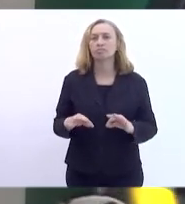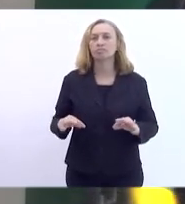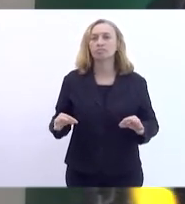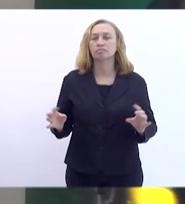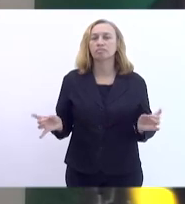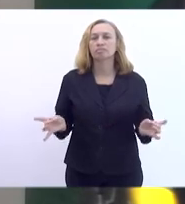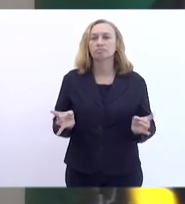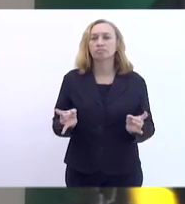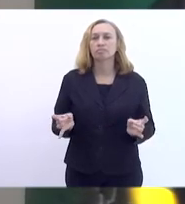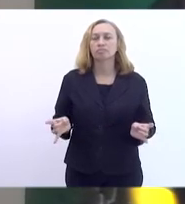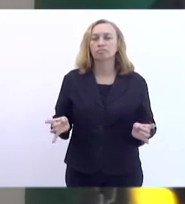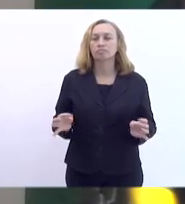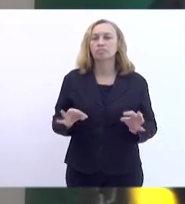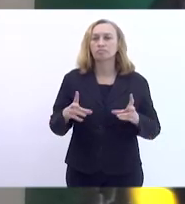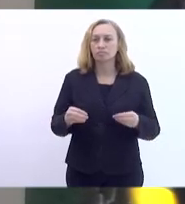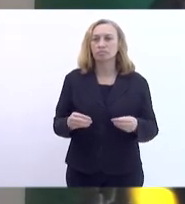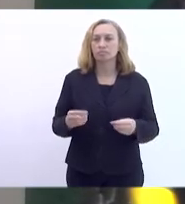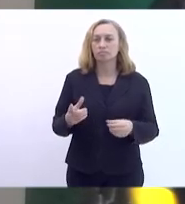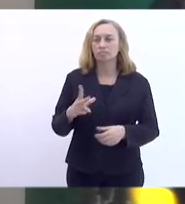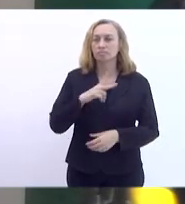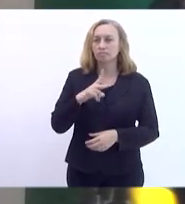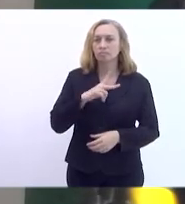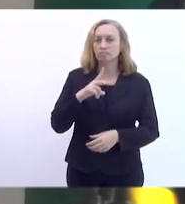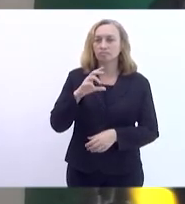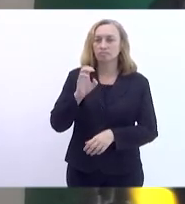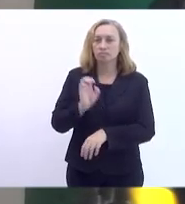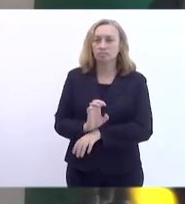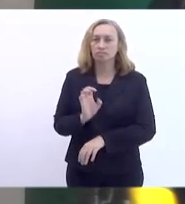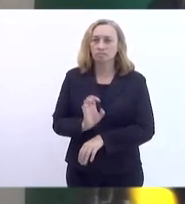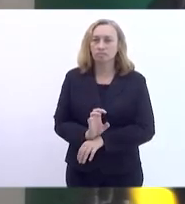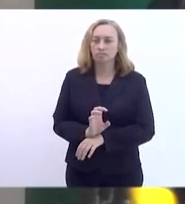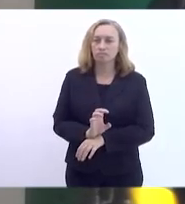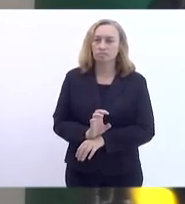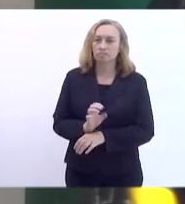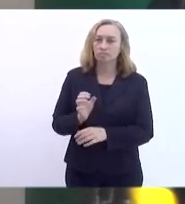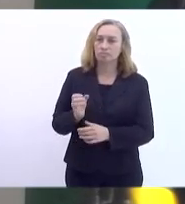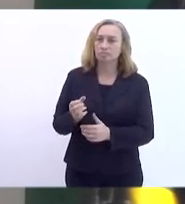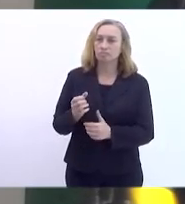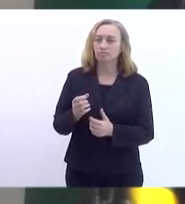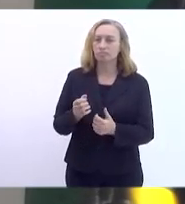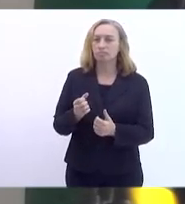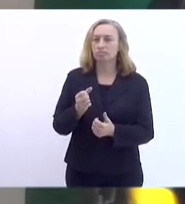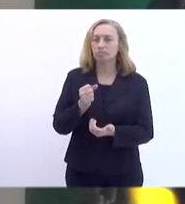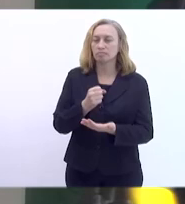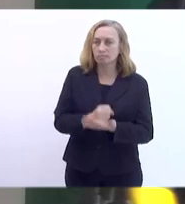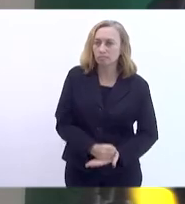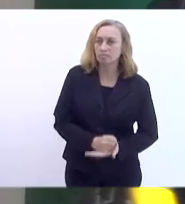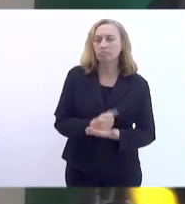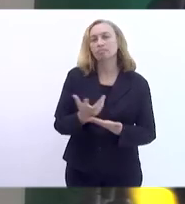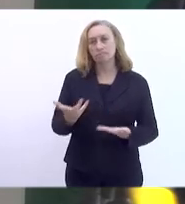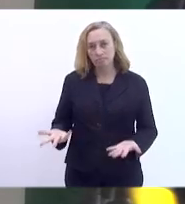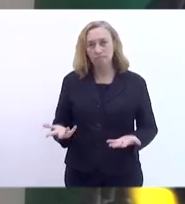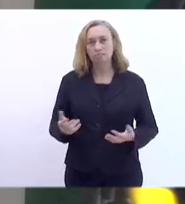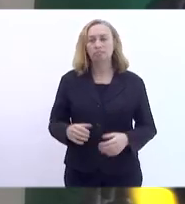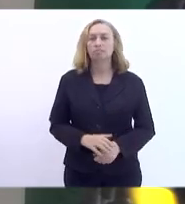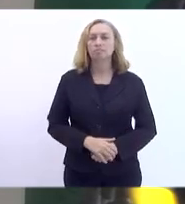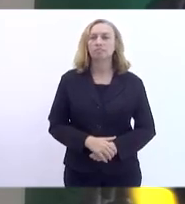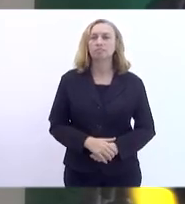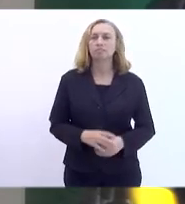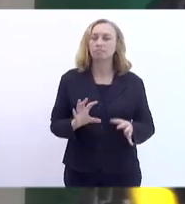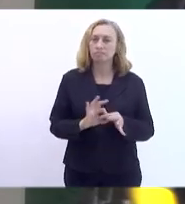estado porque o estado se livrar desse problema que carrega essa Cruz que carrega tanto tempo fica ali no Marco Para